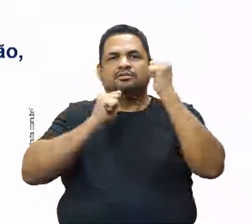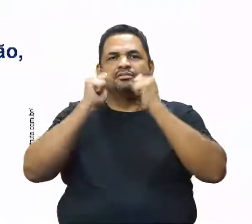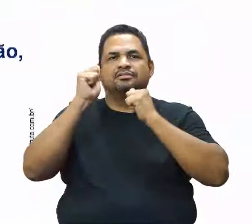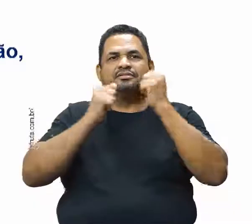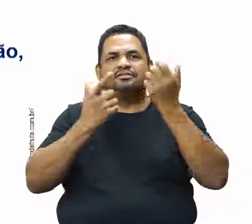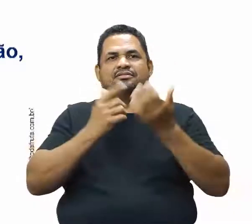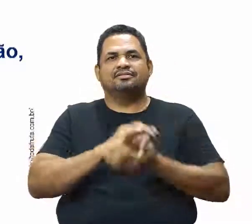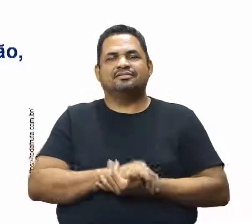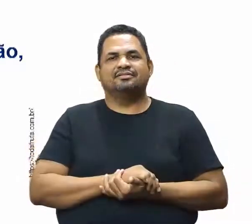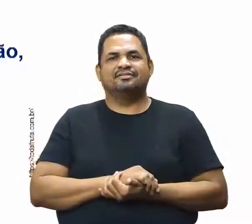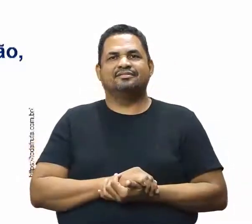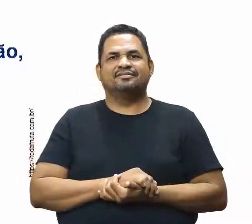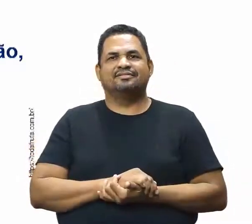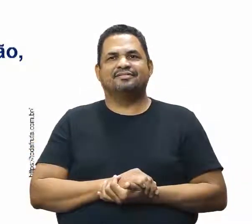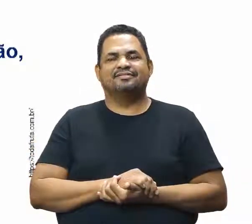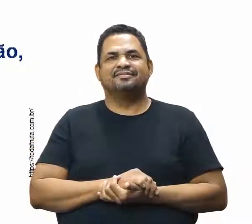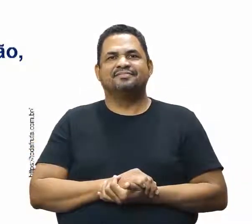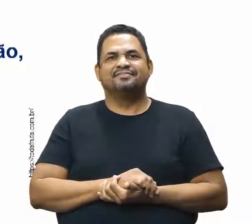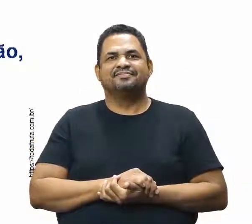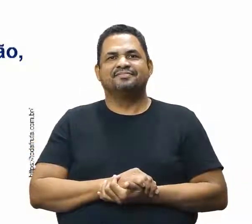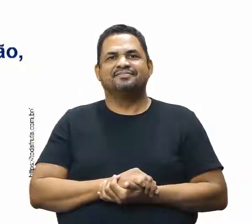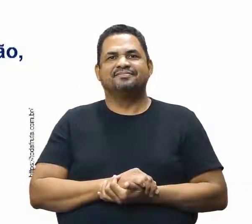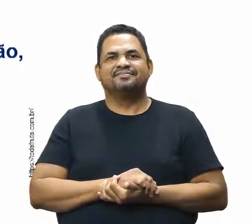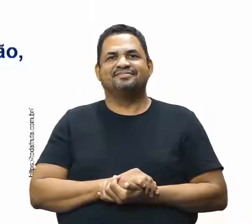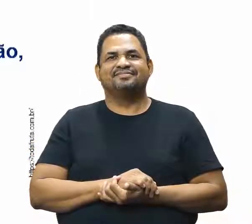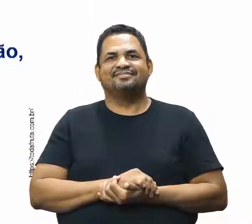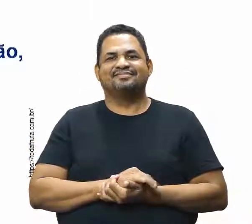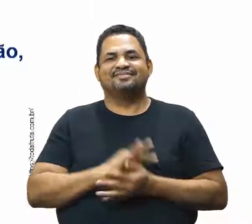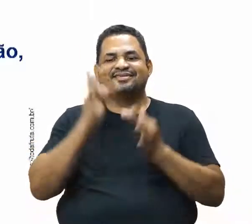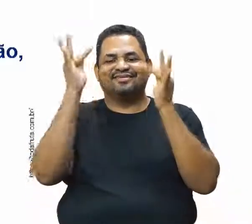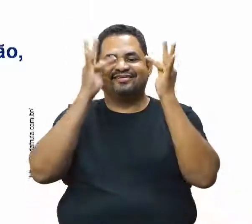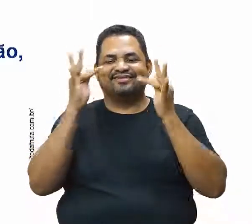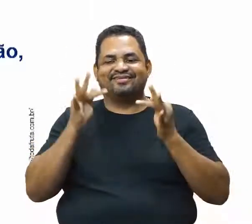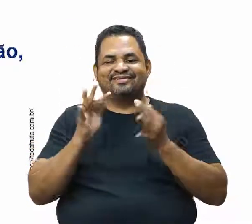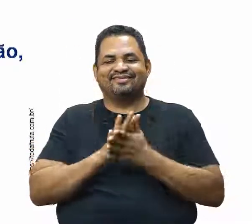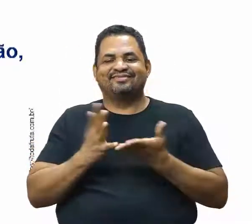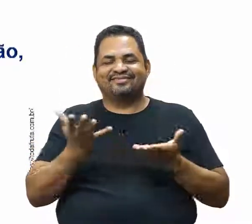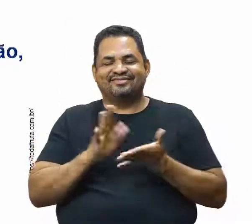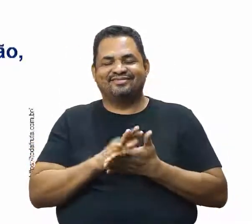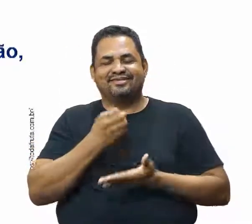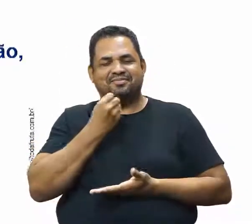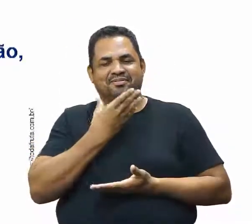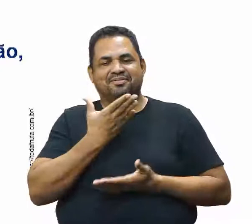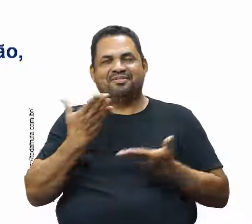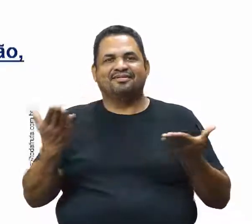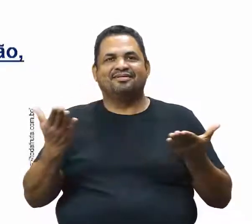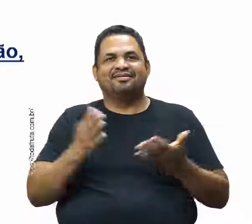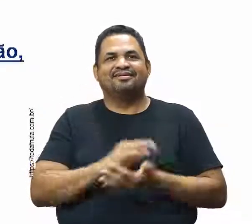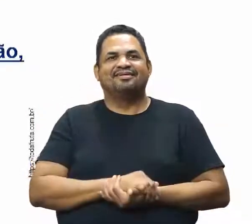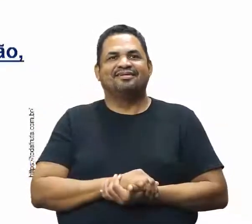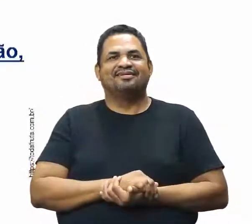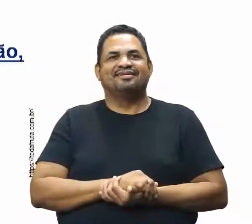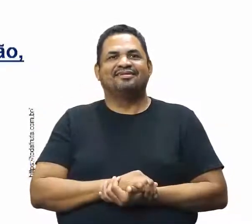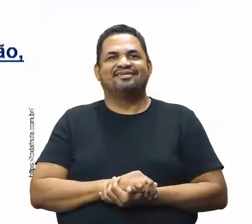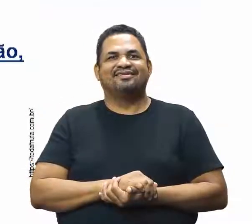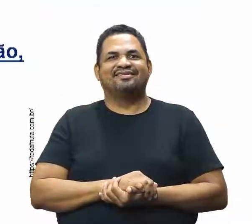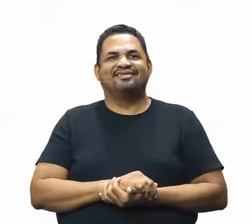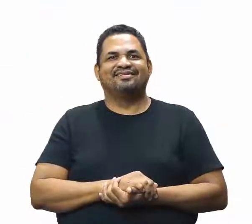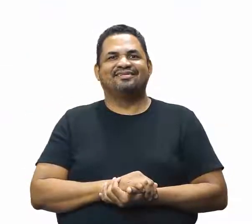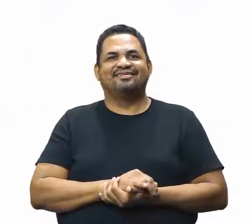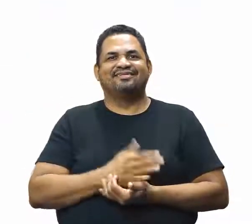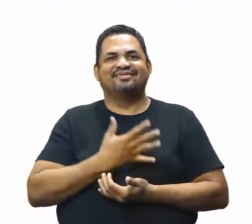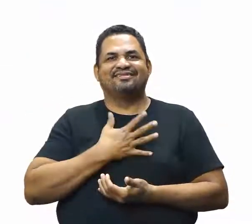diretor! Eita, que a felicidade hoje está que tá. O clima tá bonito. Eu odeio